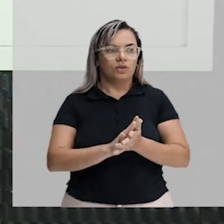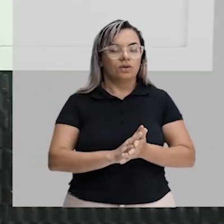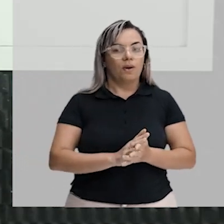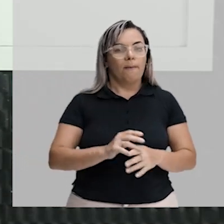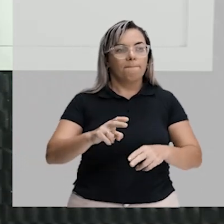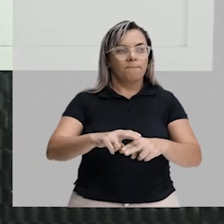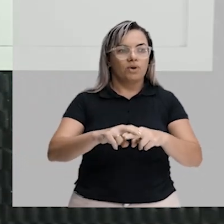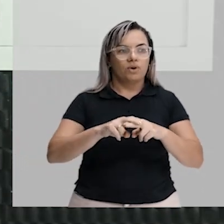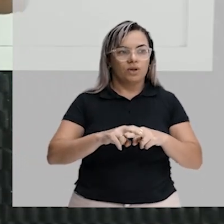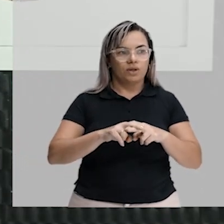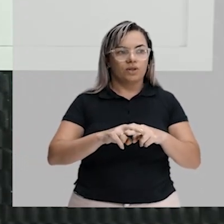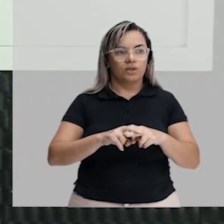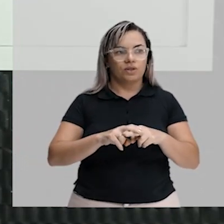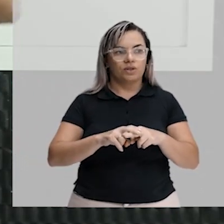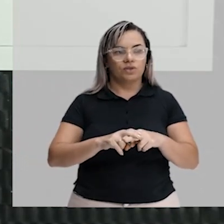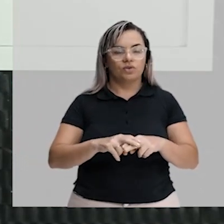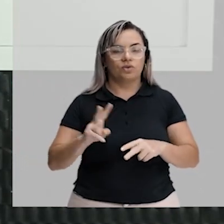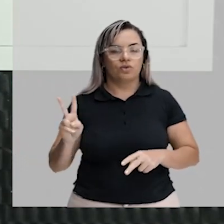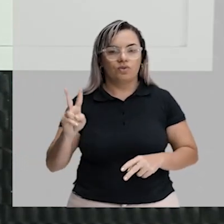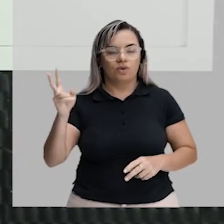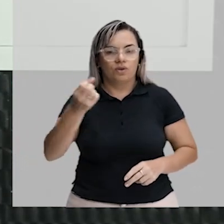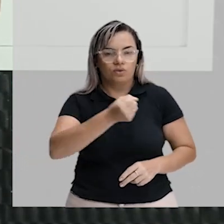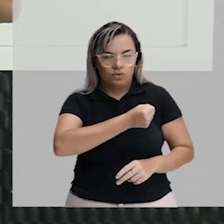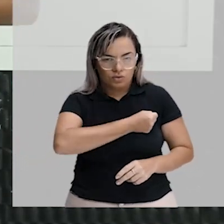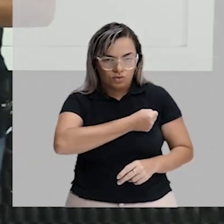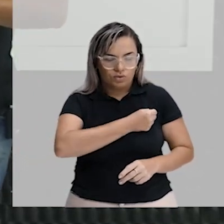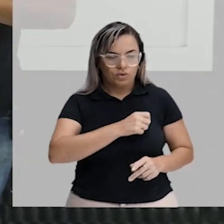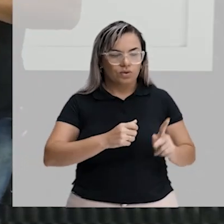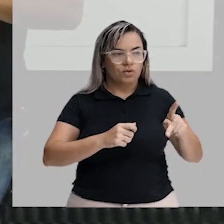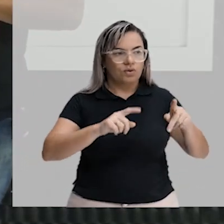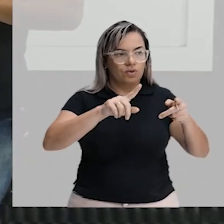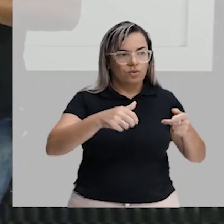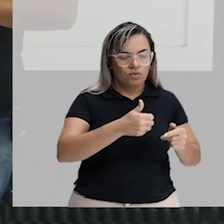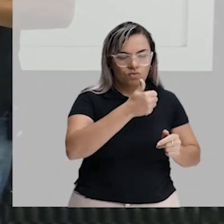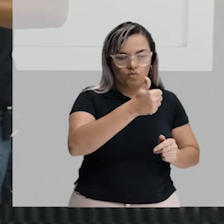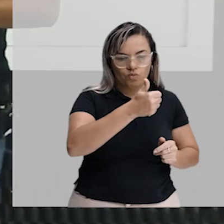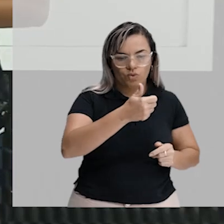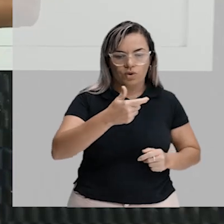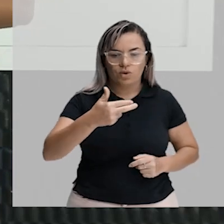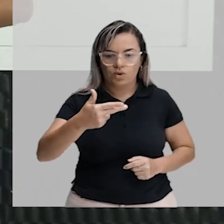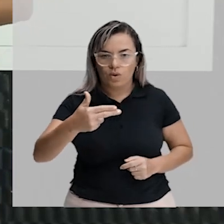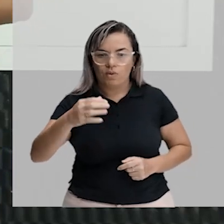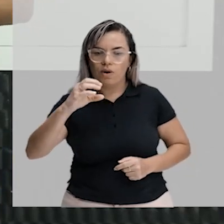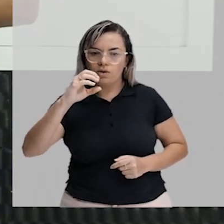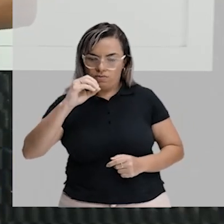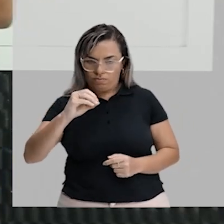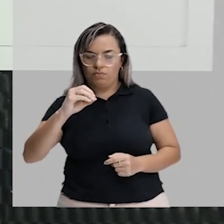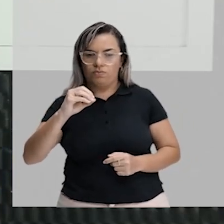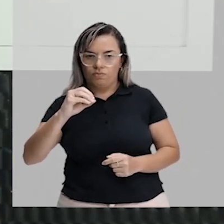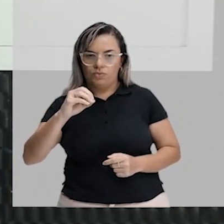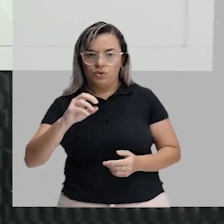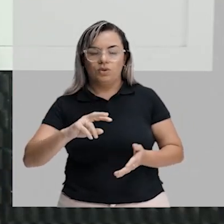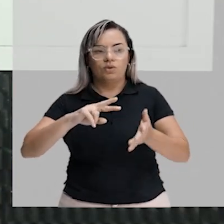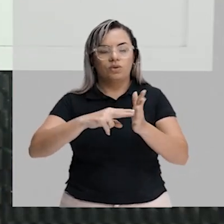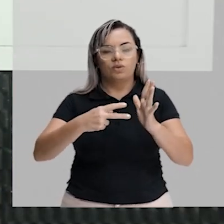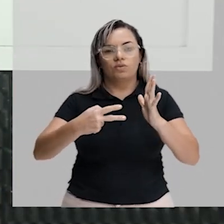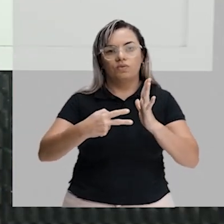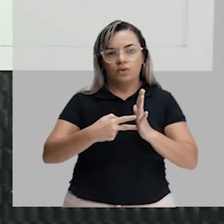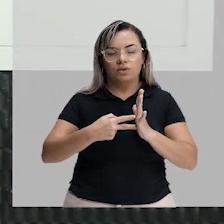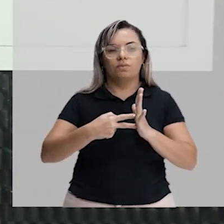valor numérico do meu polinômio para x igual a 1 deu 0. O que isso